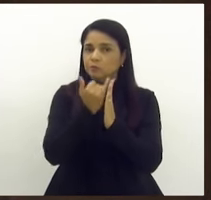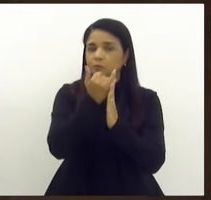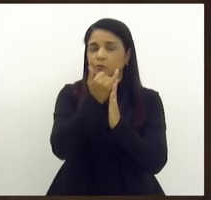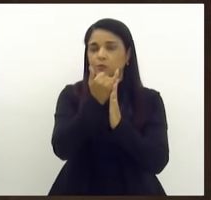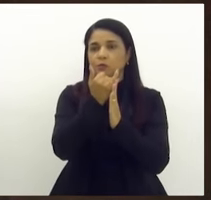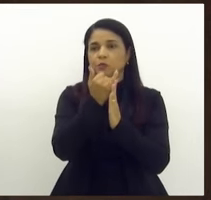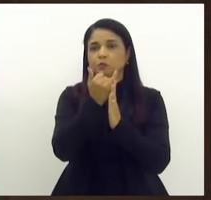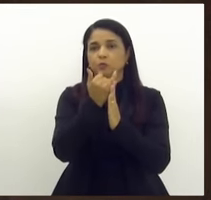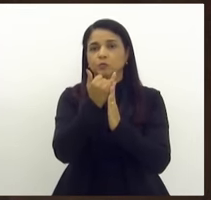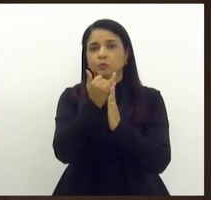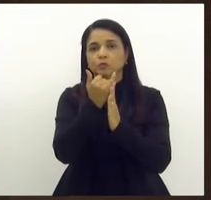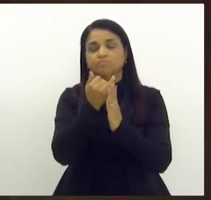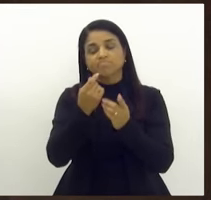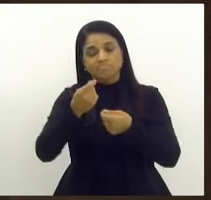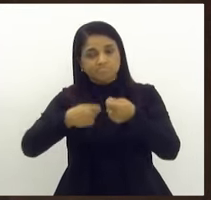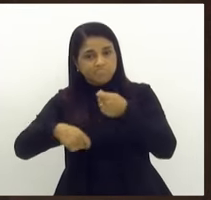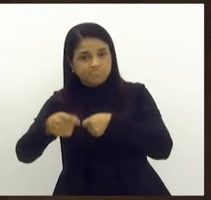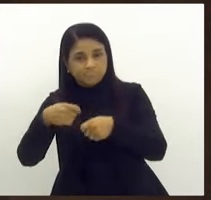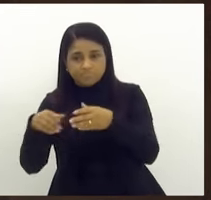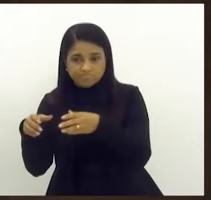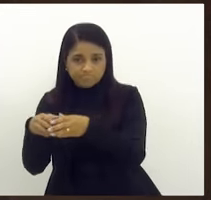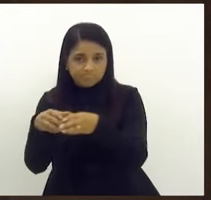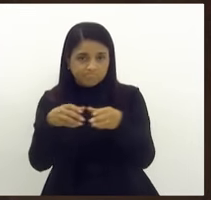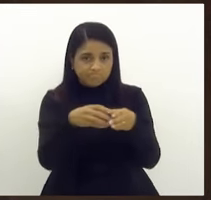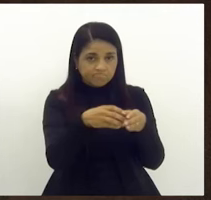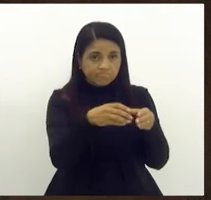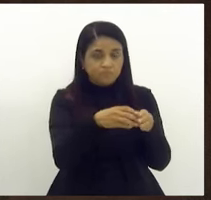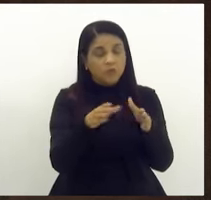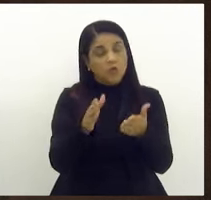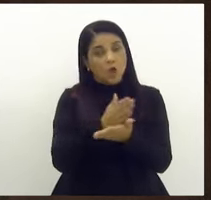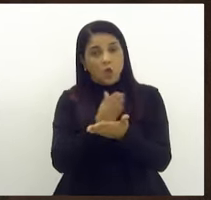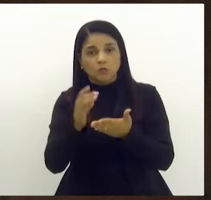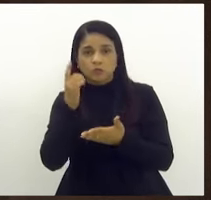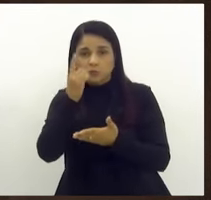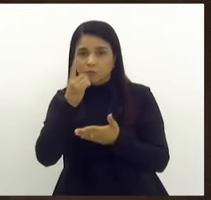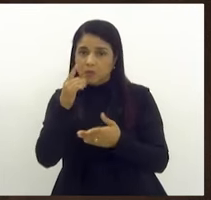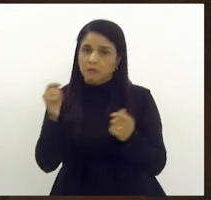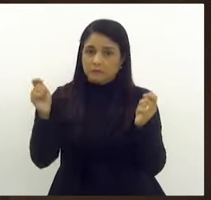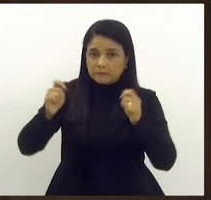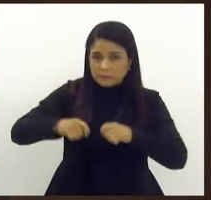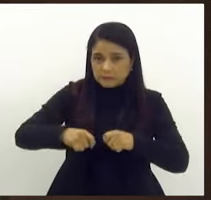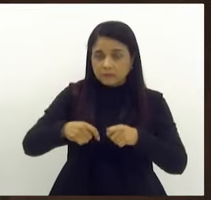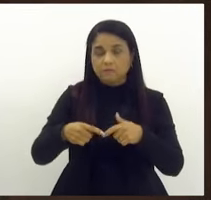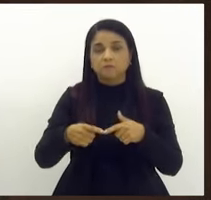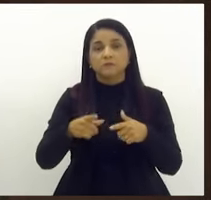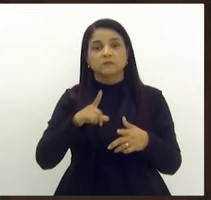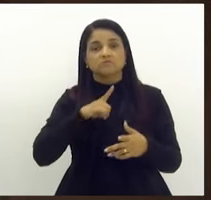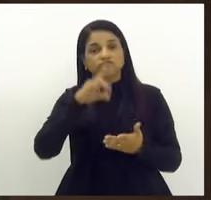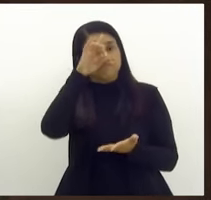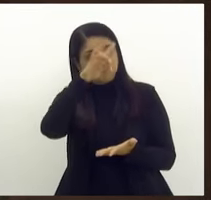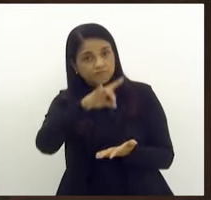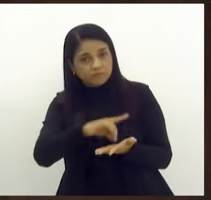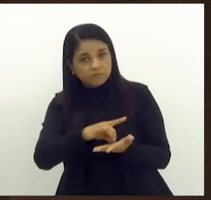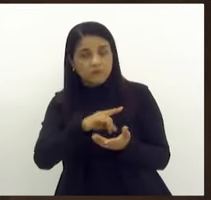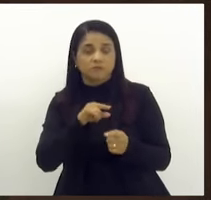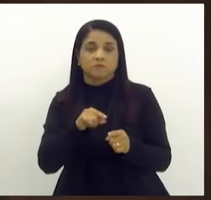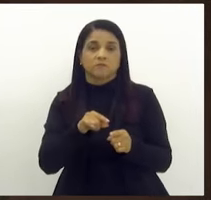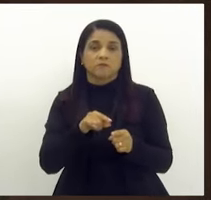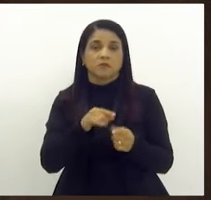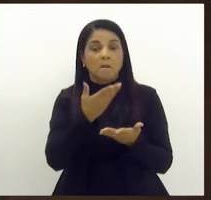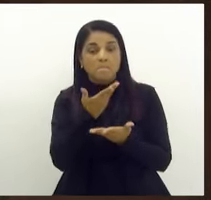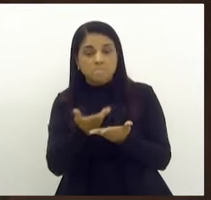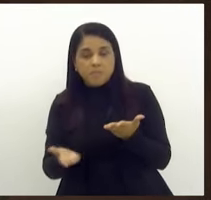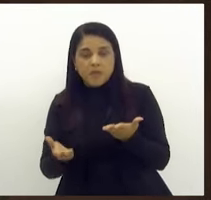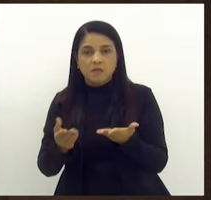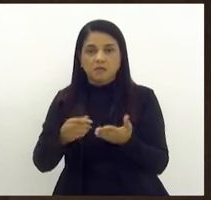teses das correntes econômicas que alguns deputados sustentam mas sobretudo que há de fato e não de Mística na perda